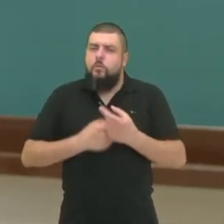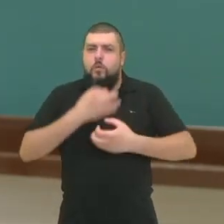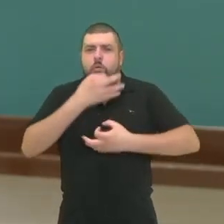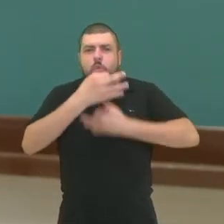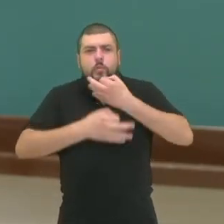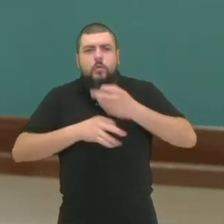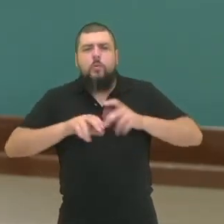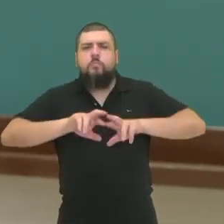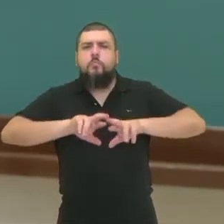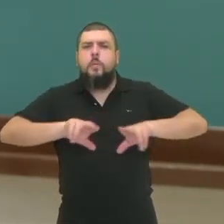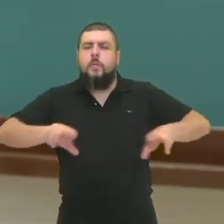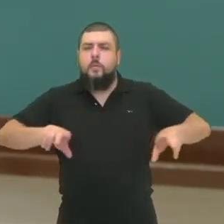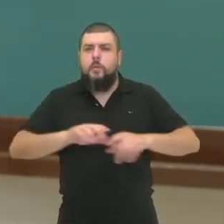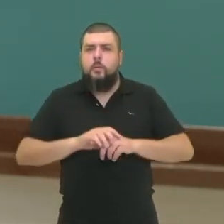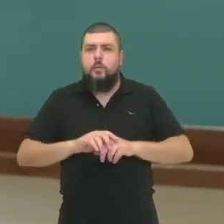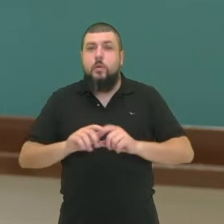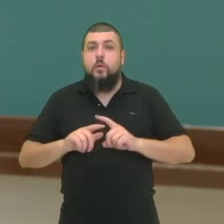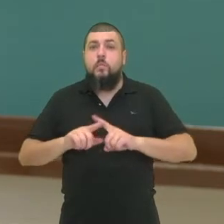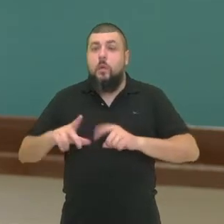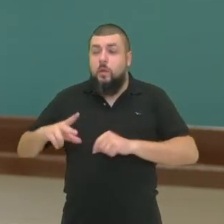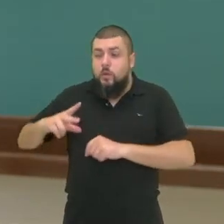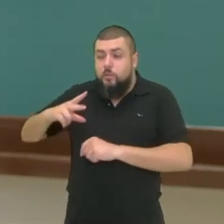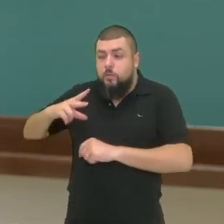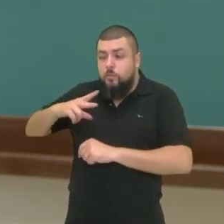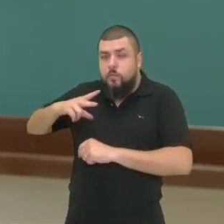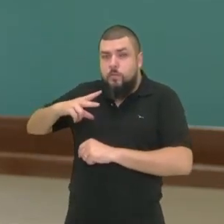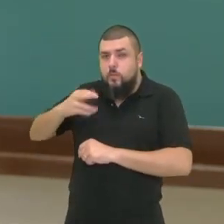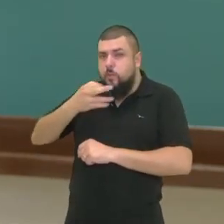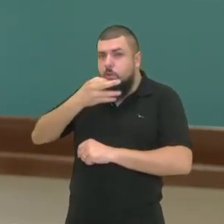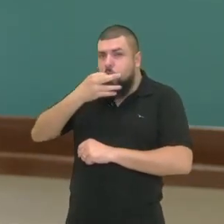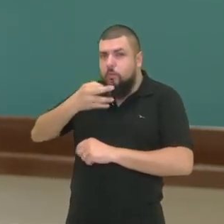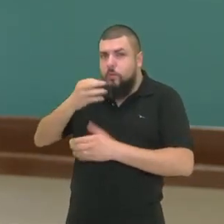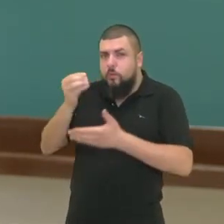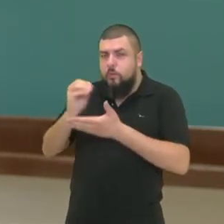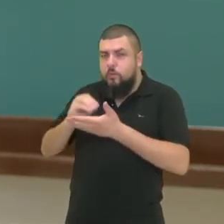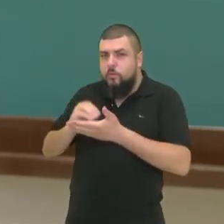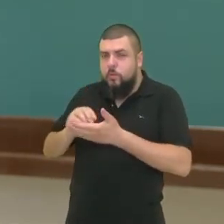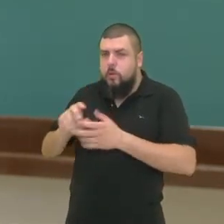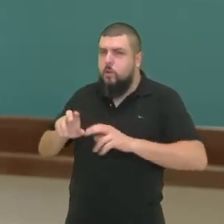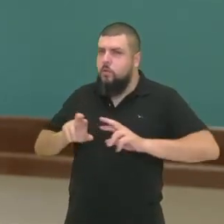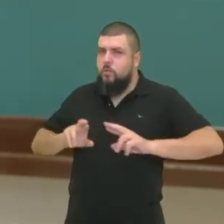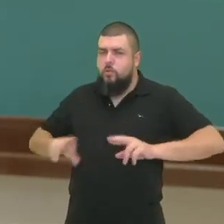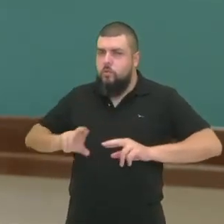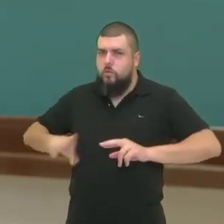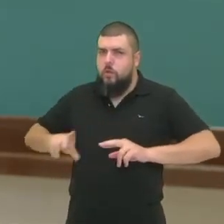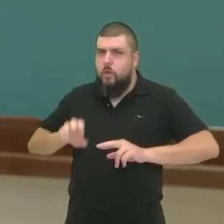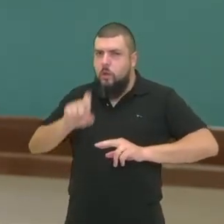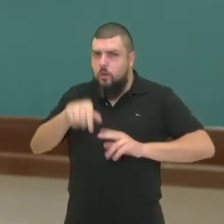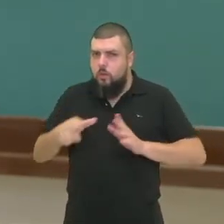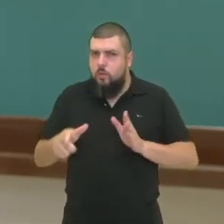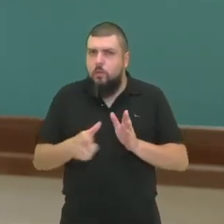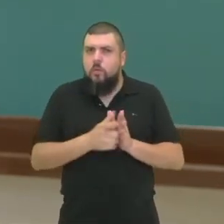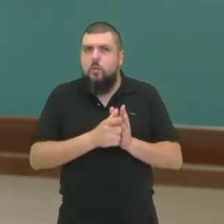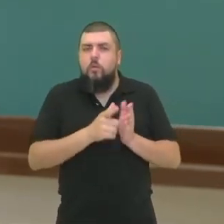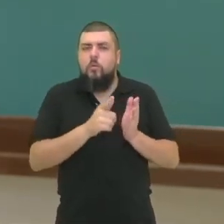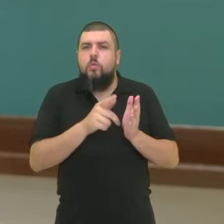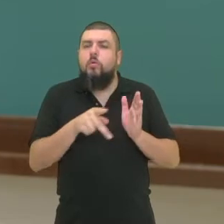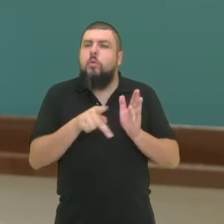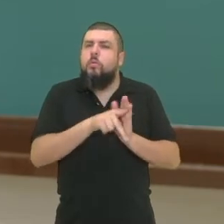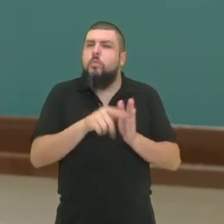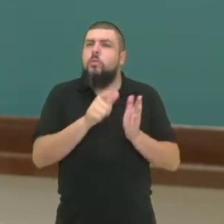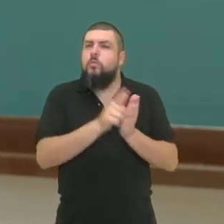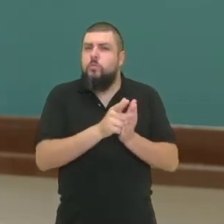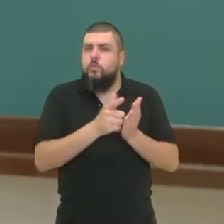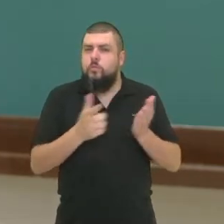que não é uma opinião individual, é uma opinião que representa o veículo, tanto quando assinada pelo